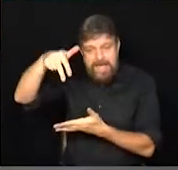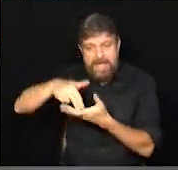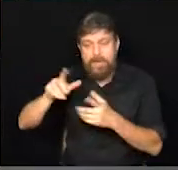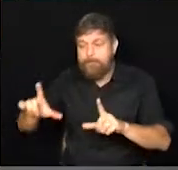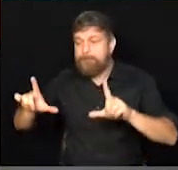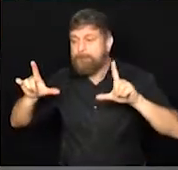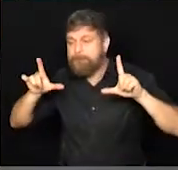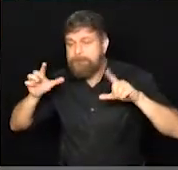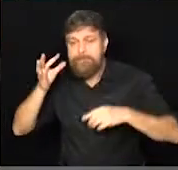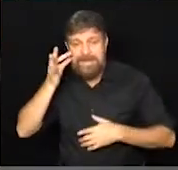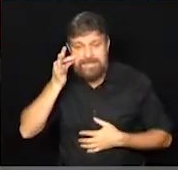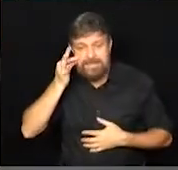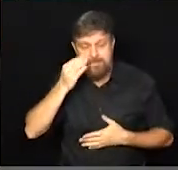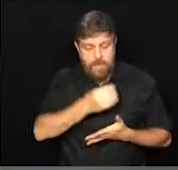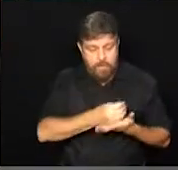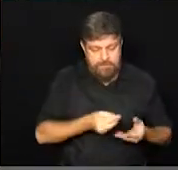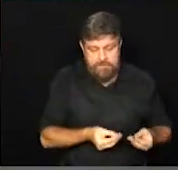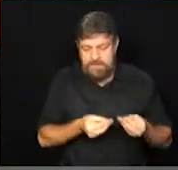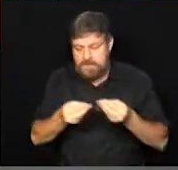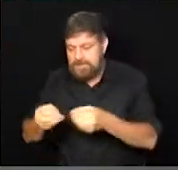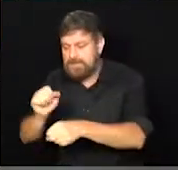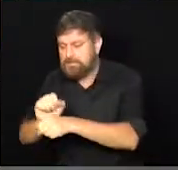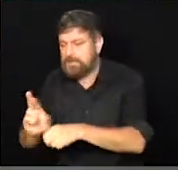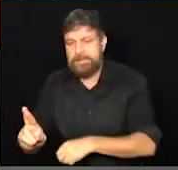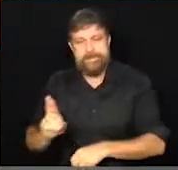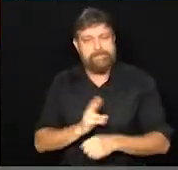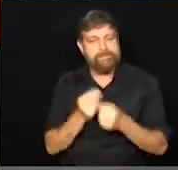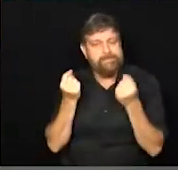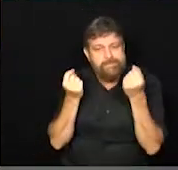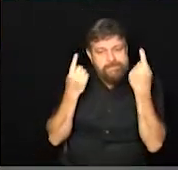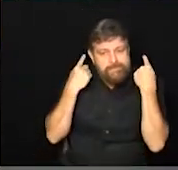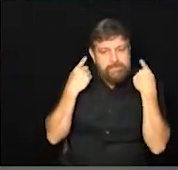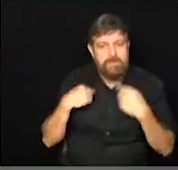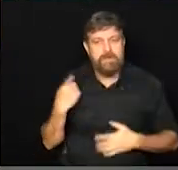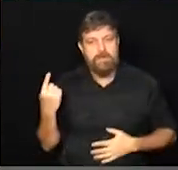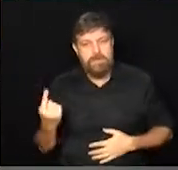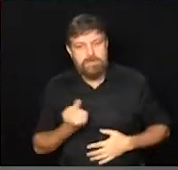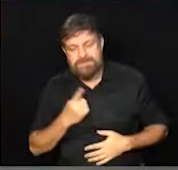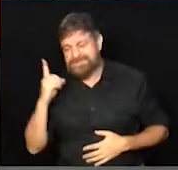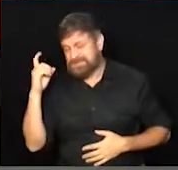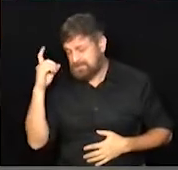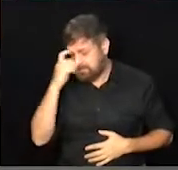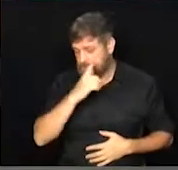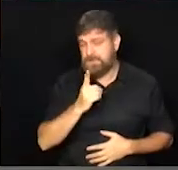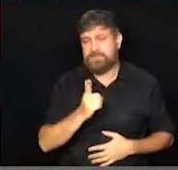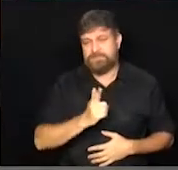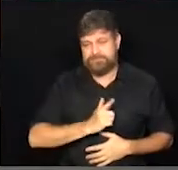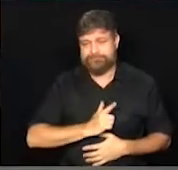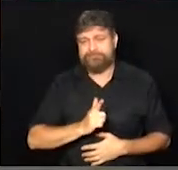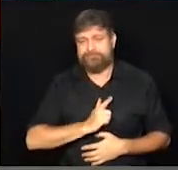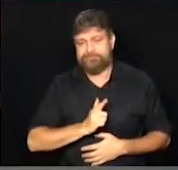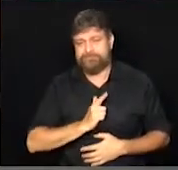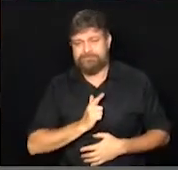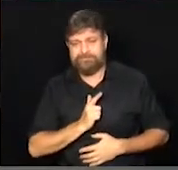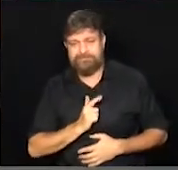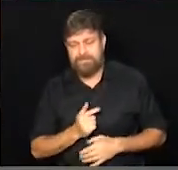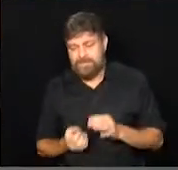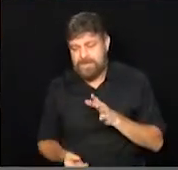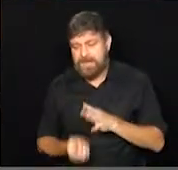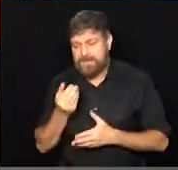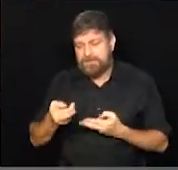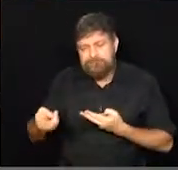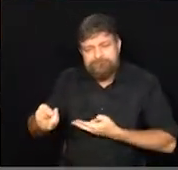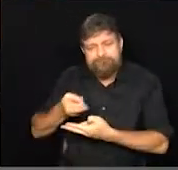encaminhamos um ofício que não tivemos uma resposta. Enfim, então, assim, nós estamos tendo muita dificuldade de estabelecer